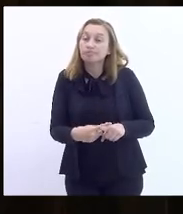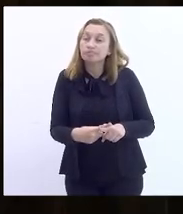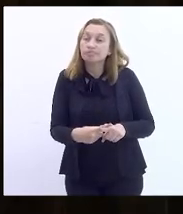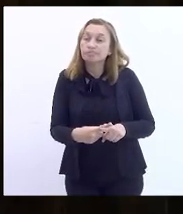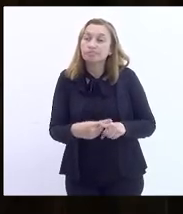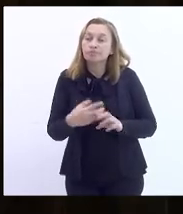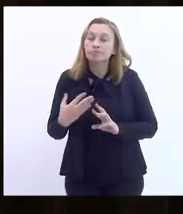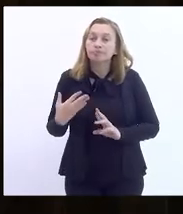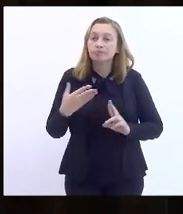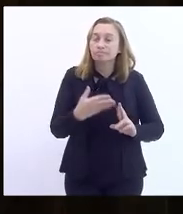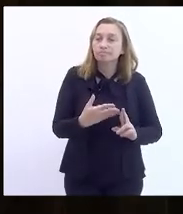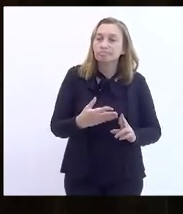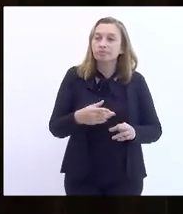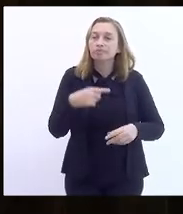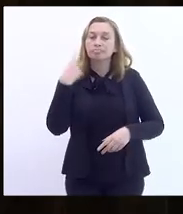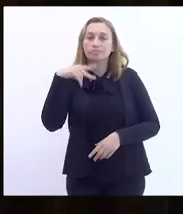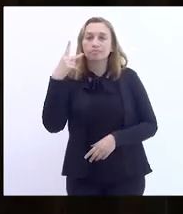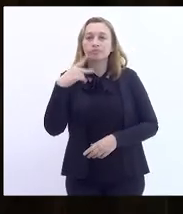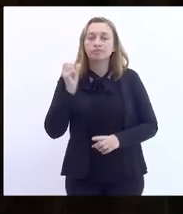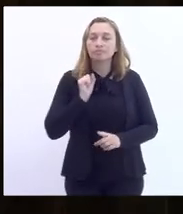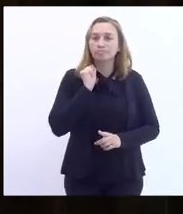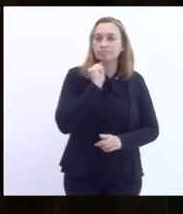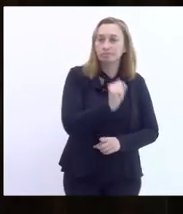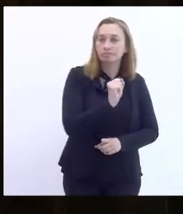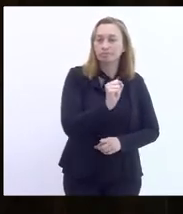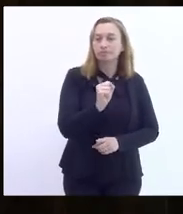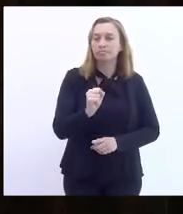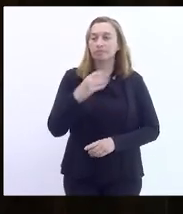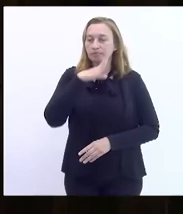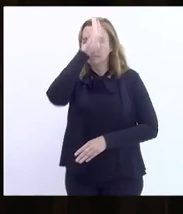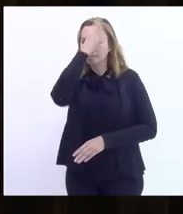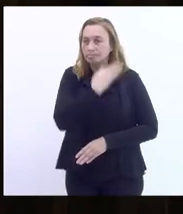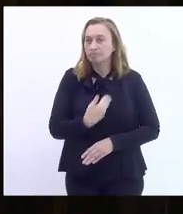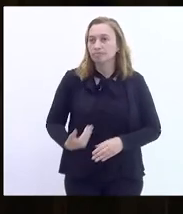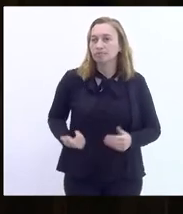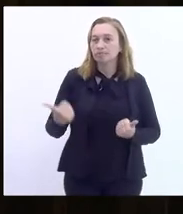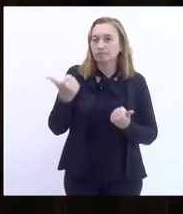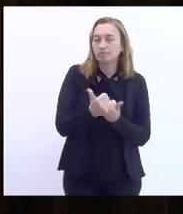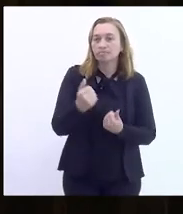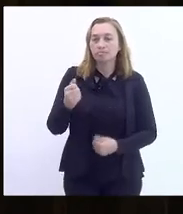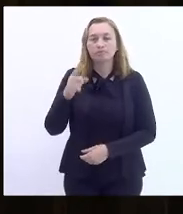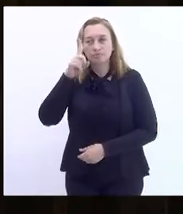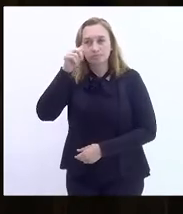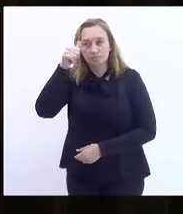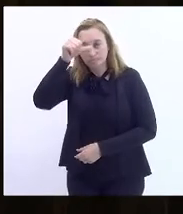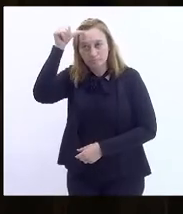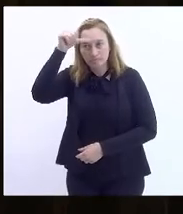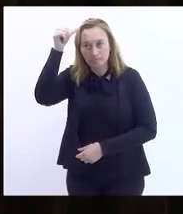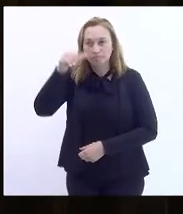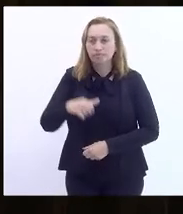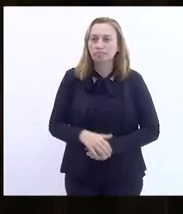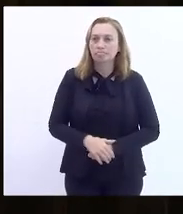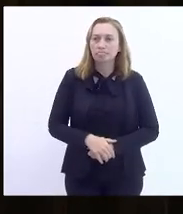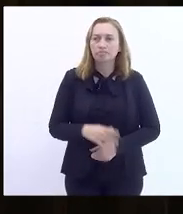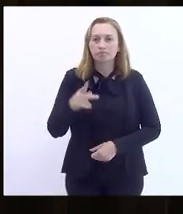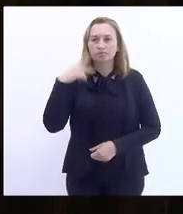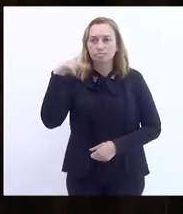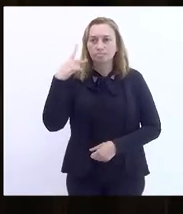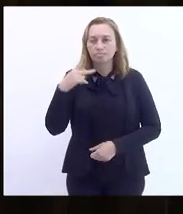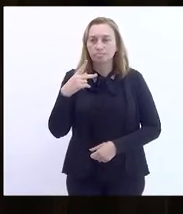reflexo e da política genocida do governo bolsonaro que é apoiado pelo caldo de Castro EA política